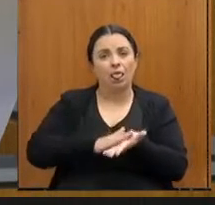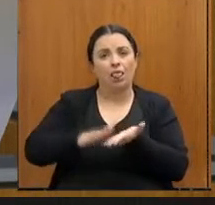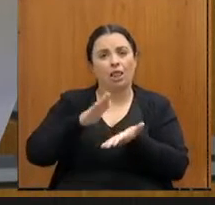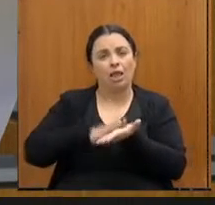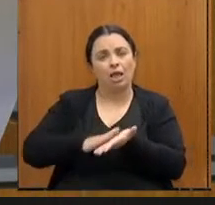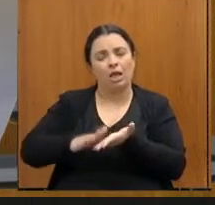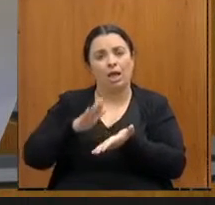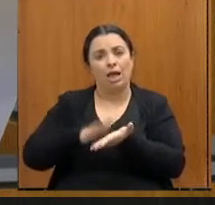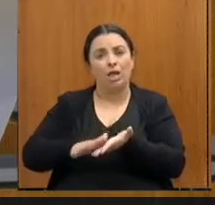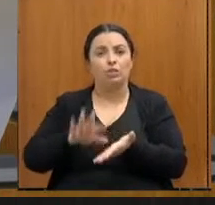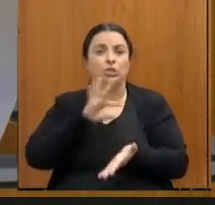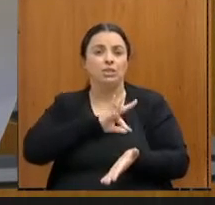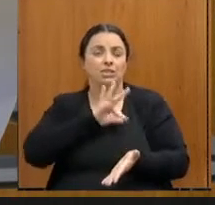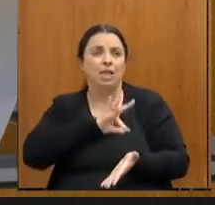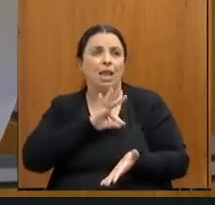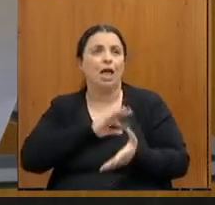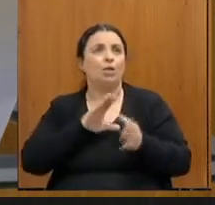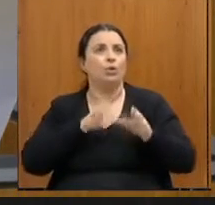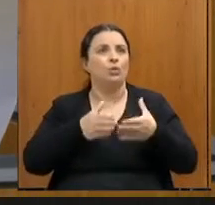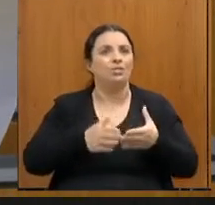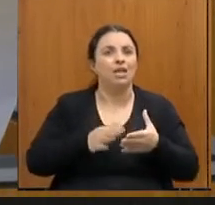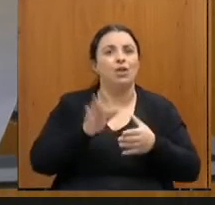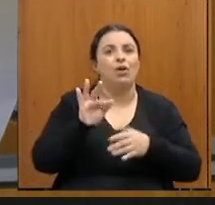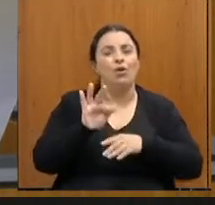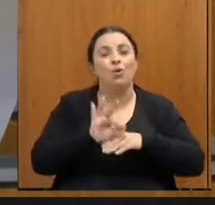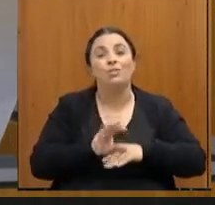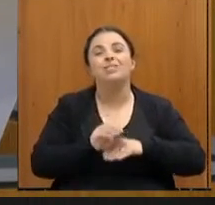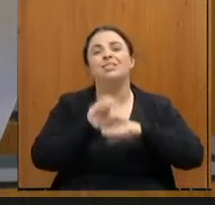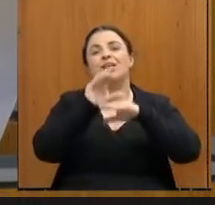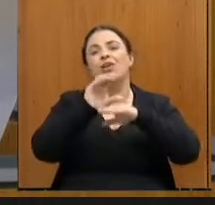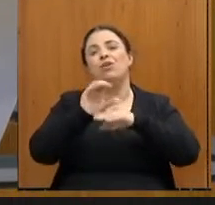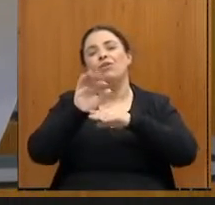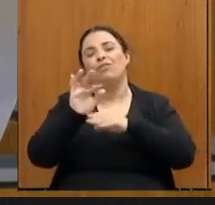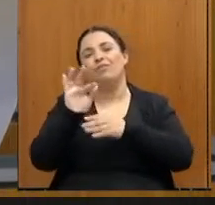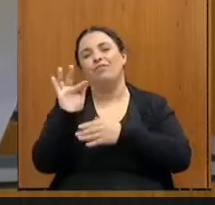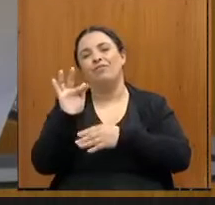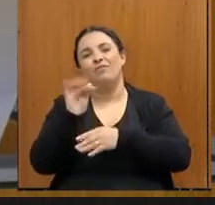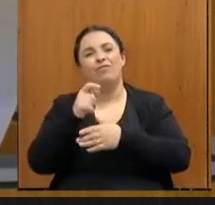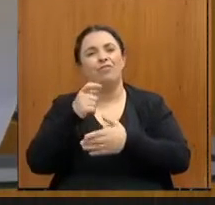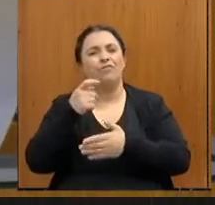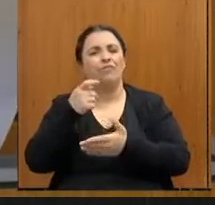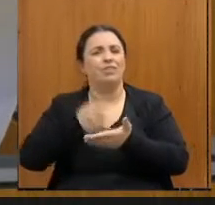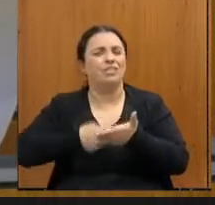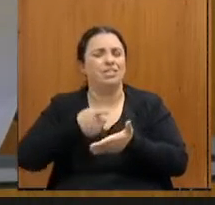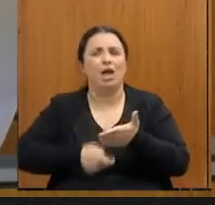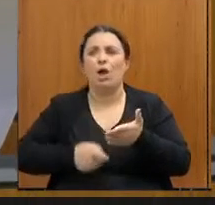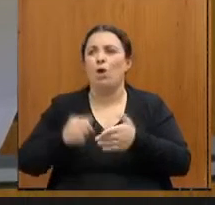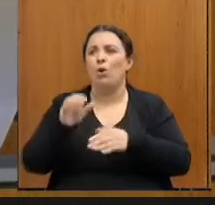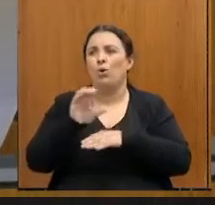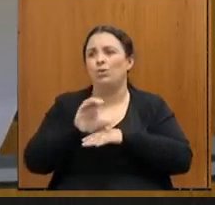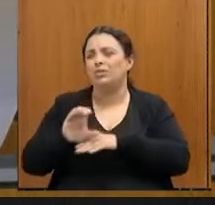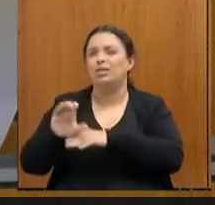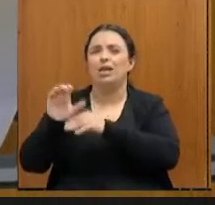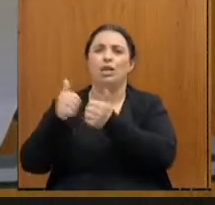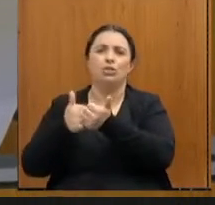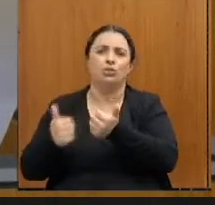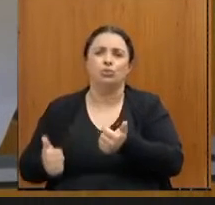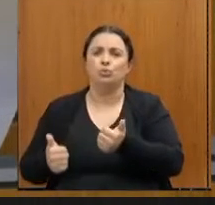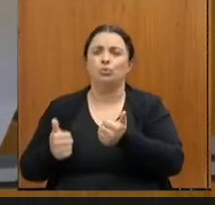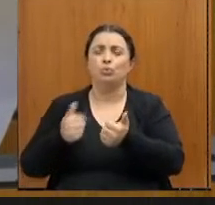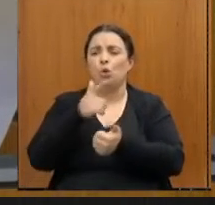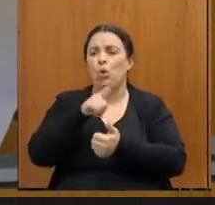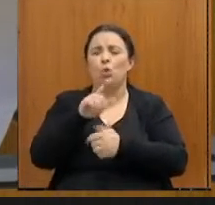auditoria conselho administrativo conselho fiscal diretores-adjuntos eu fiz aqui a divisão dá uma média